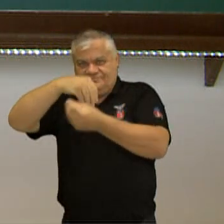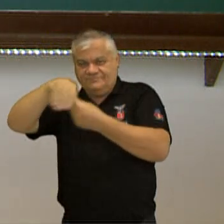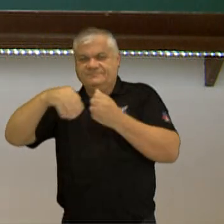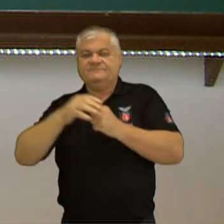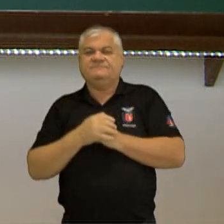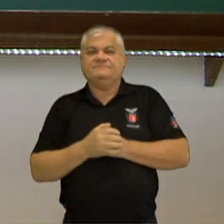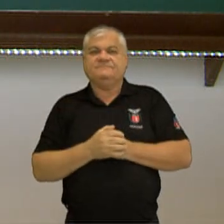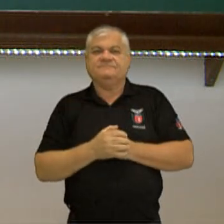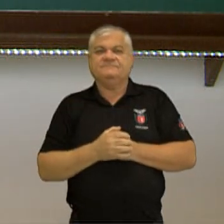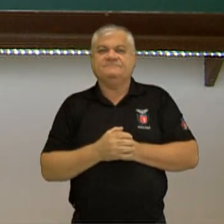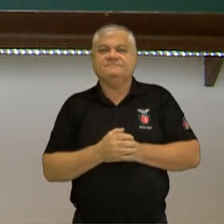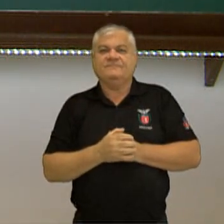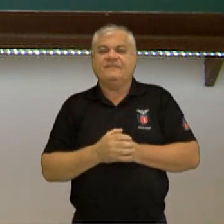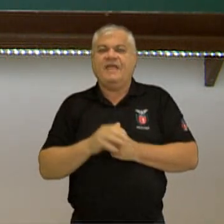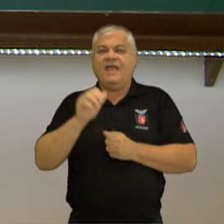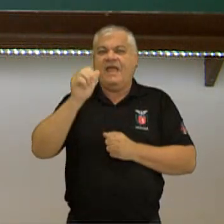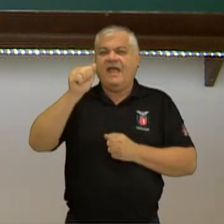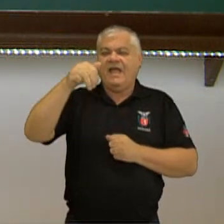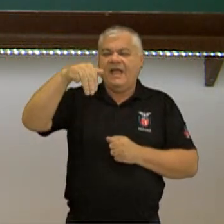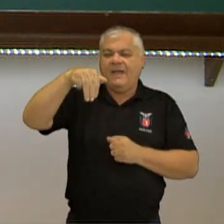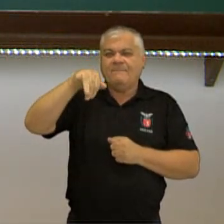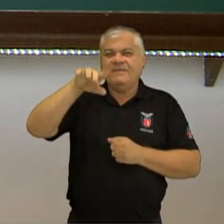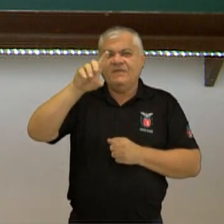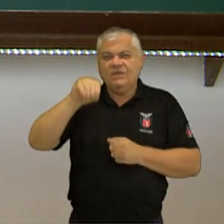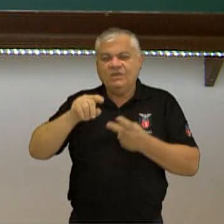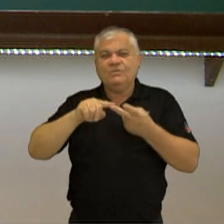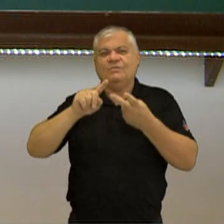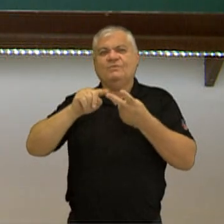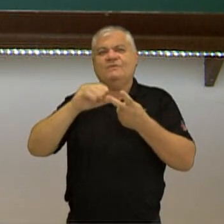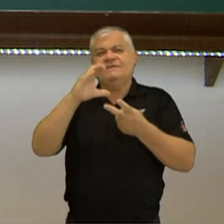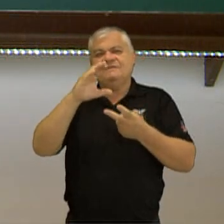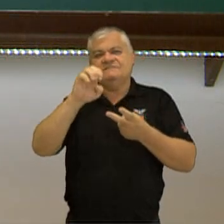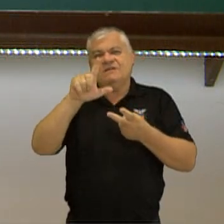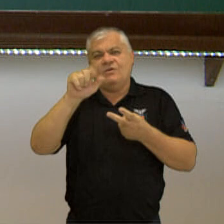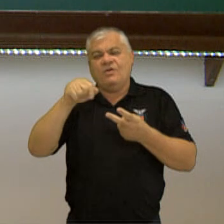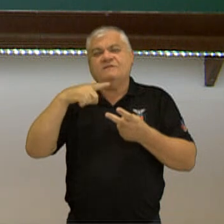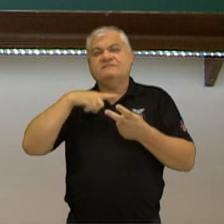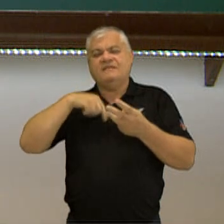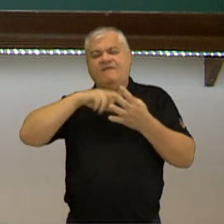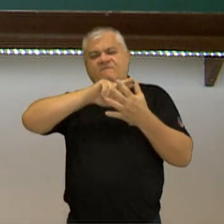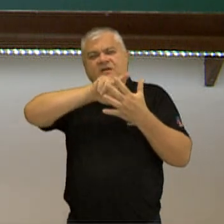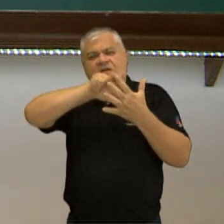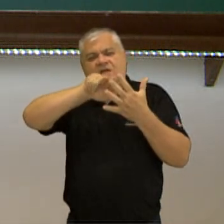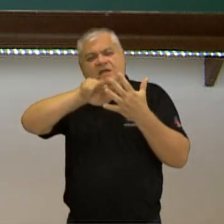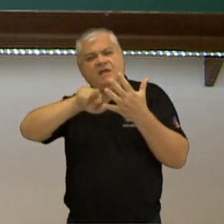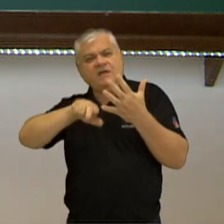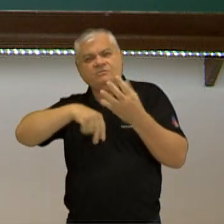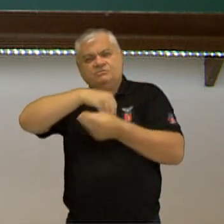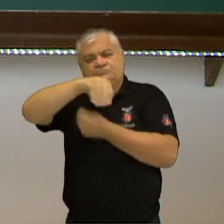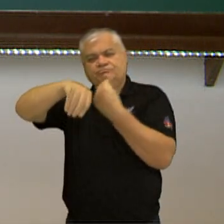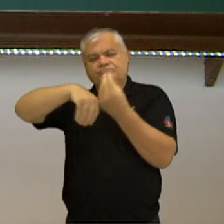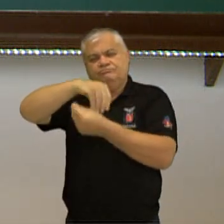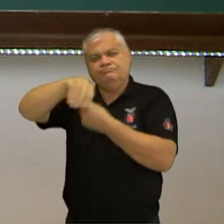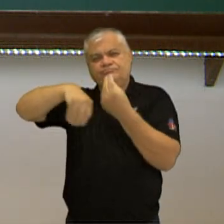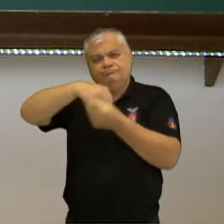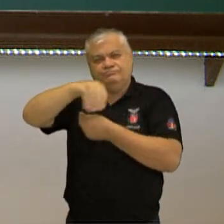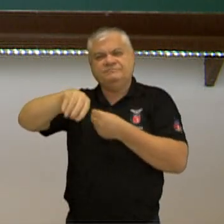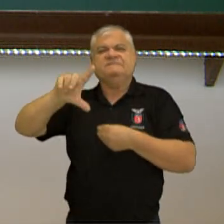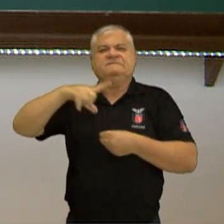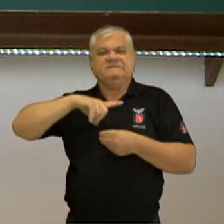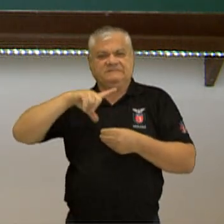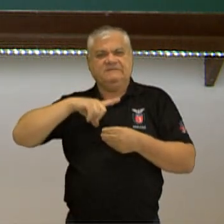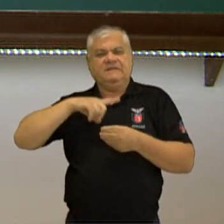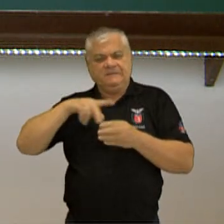monossacarídeos. E o amido, glicogênio e a celulose são polissacarídeos, onde se associam vários monossacarídeos,